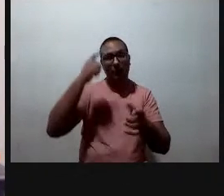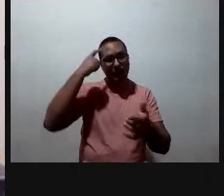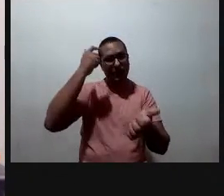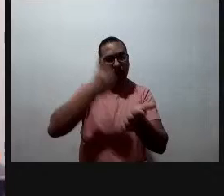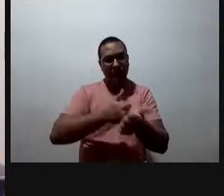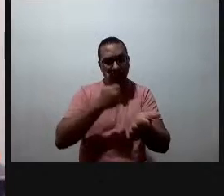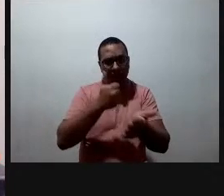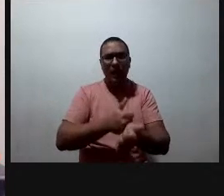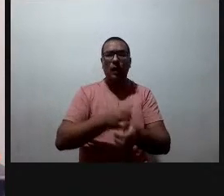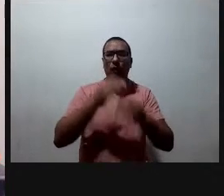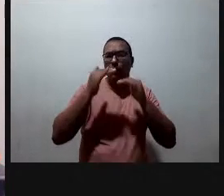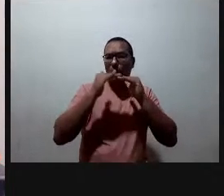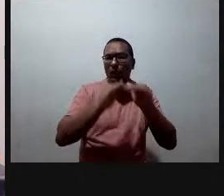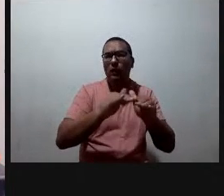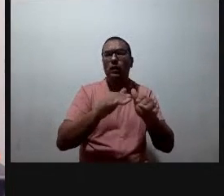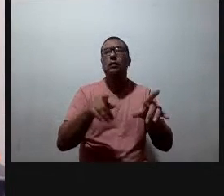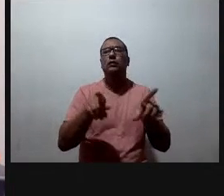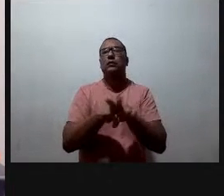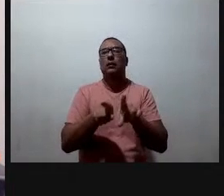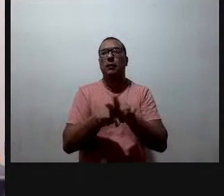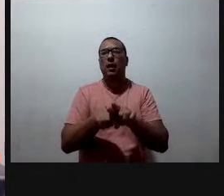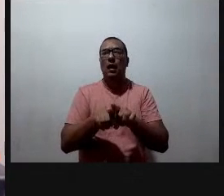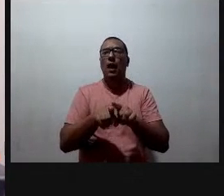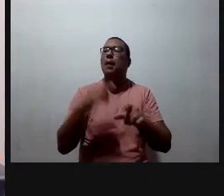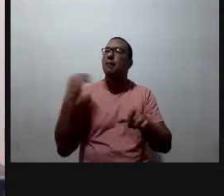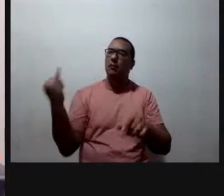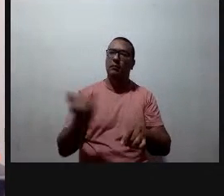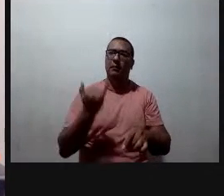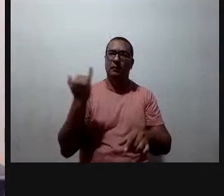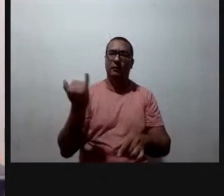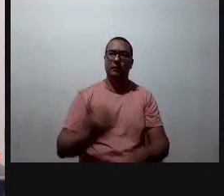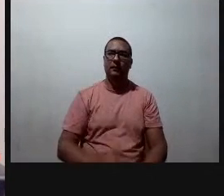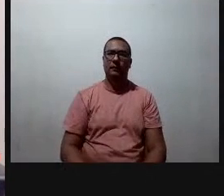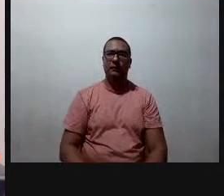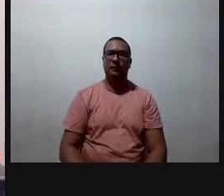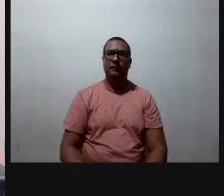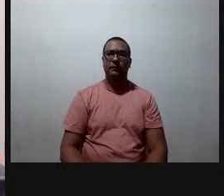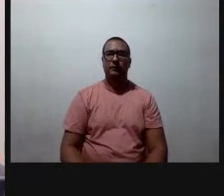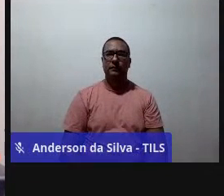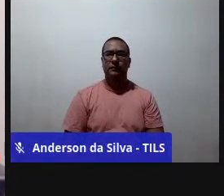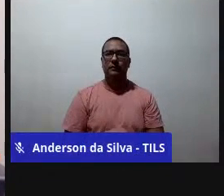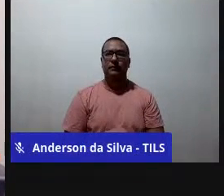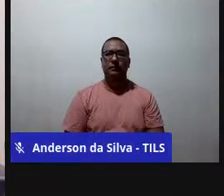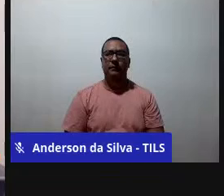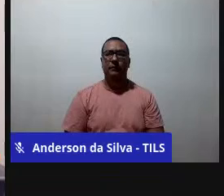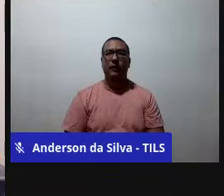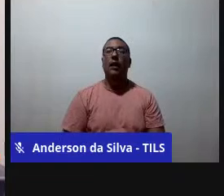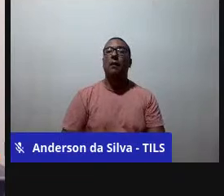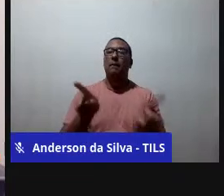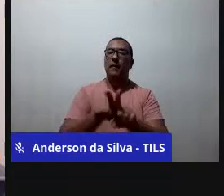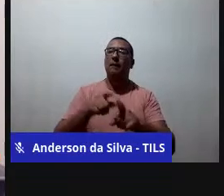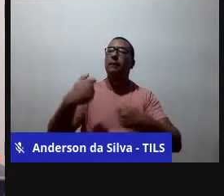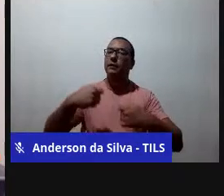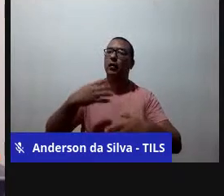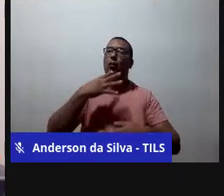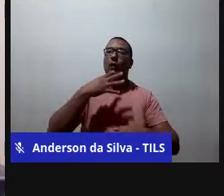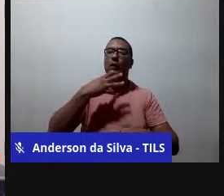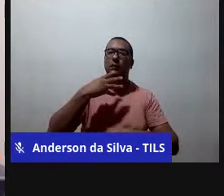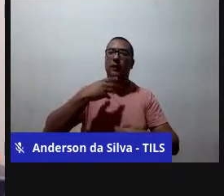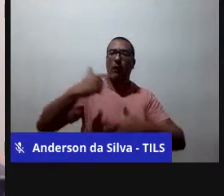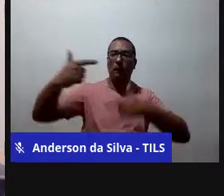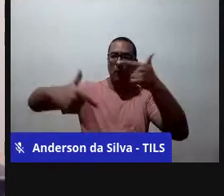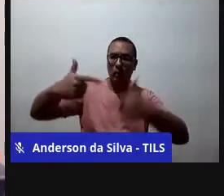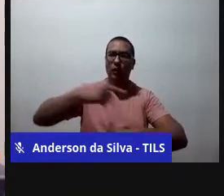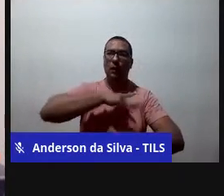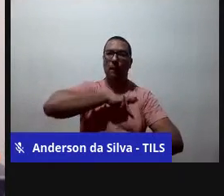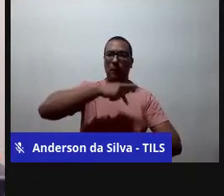crítico é imprescindível. Não somente isso, mas eu preciso também de conhecimento de política pública, eu preciso de conhecimento